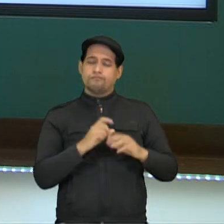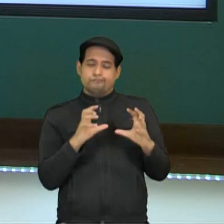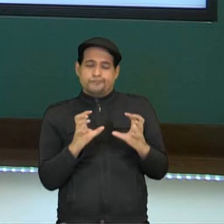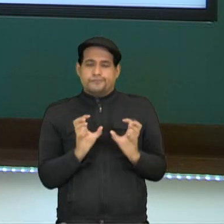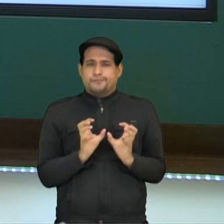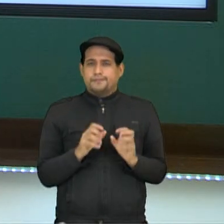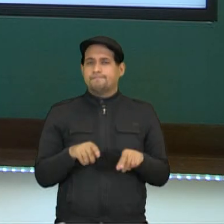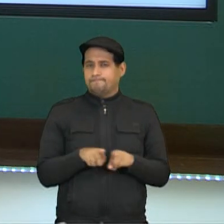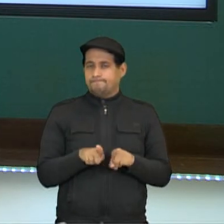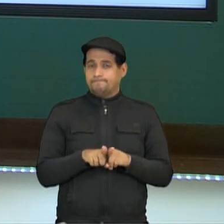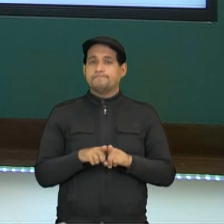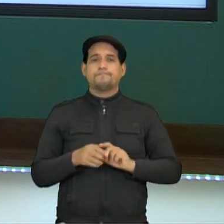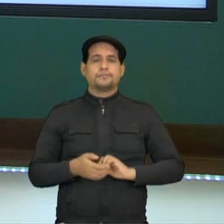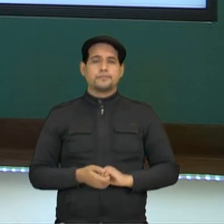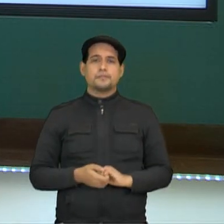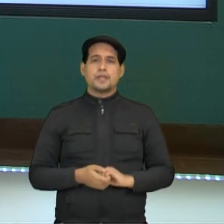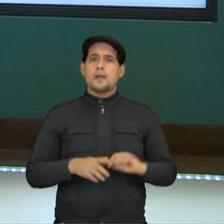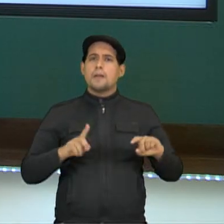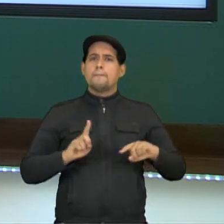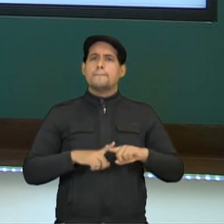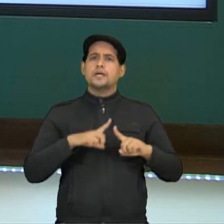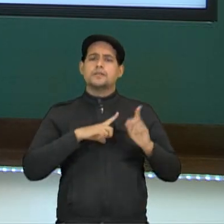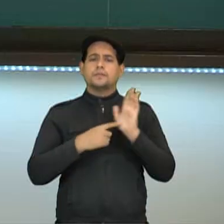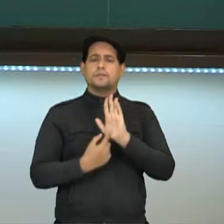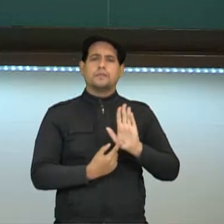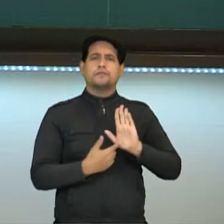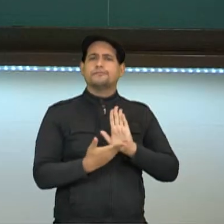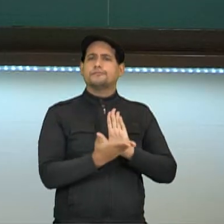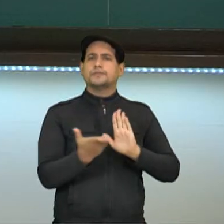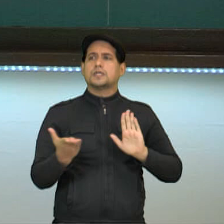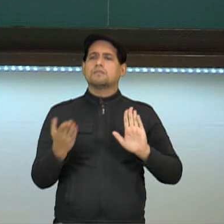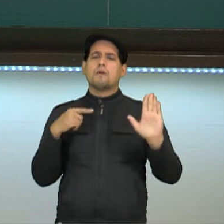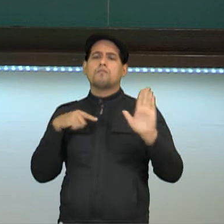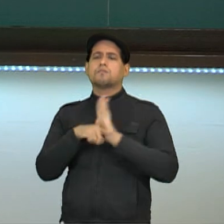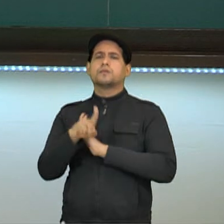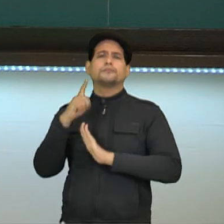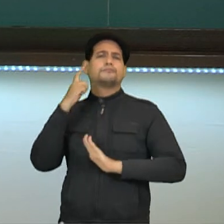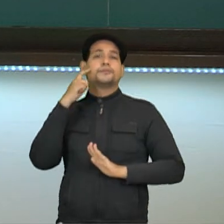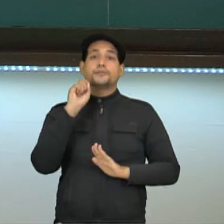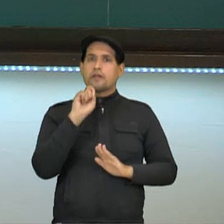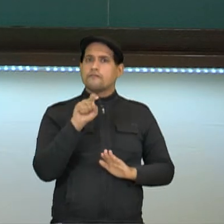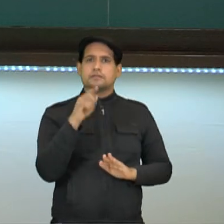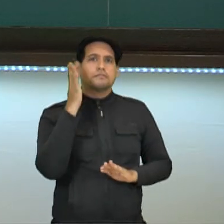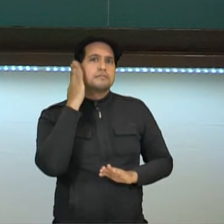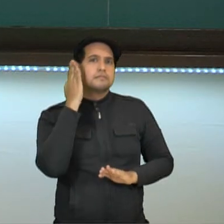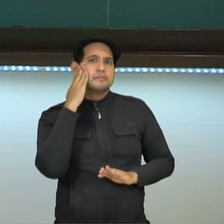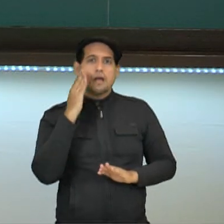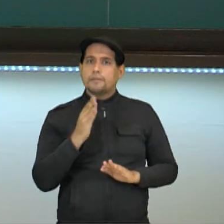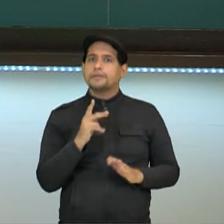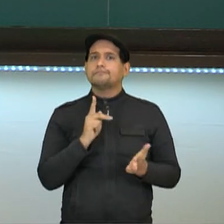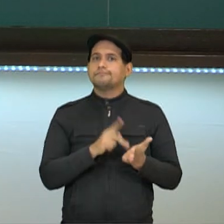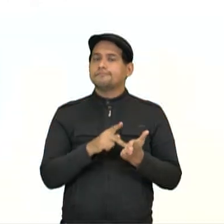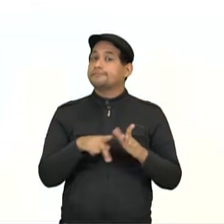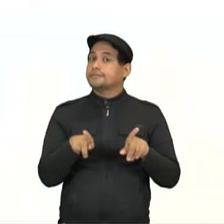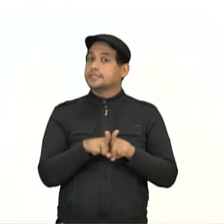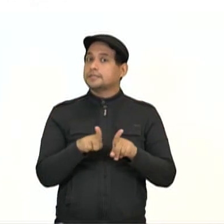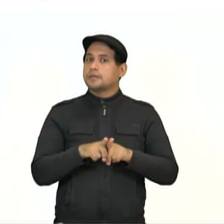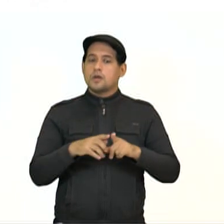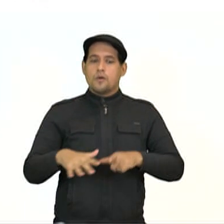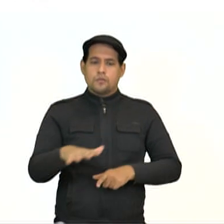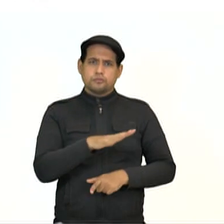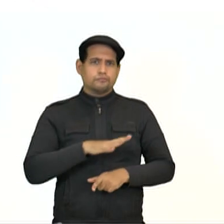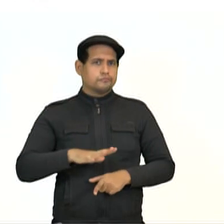atrofiar. E aqui eu trago para vocês um questionamento de que se vocês sabiam de que realmente o meio